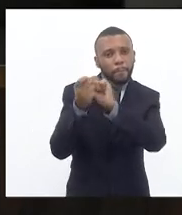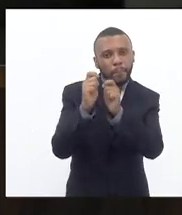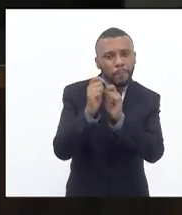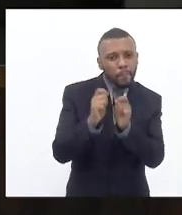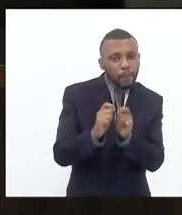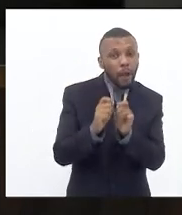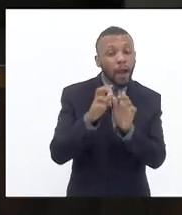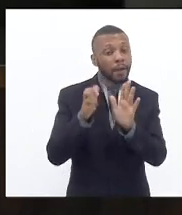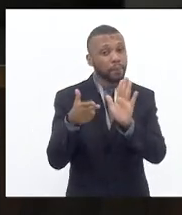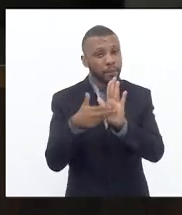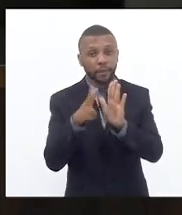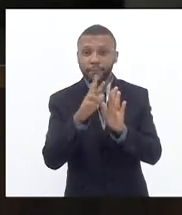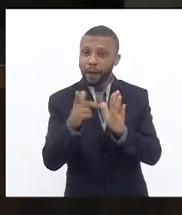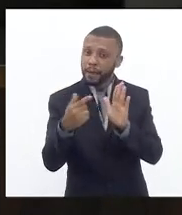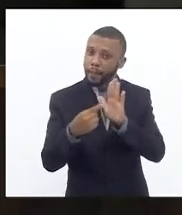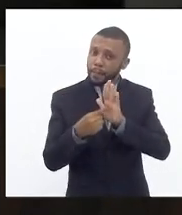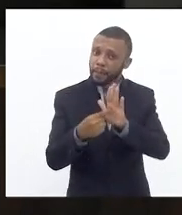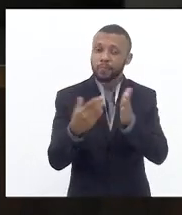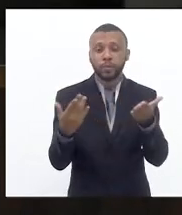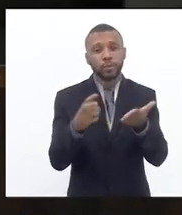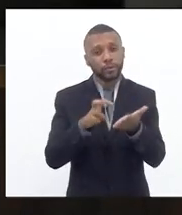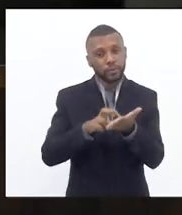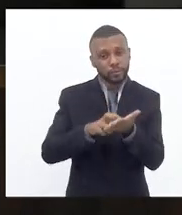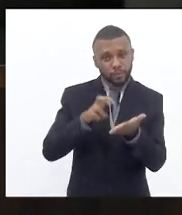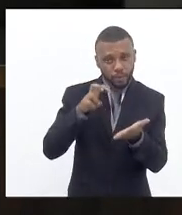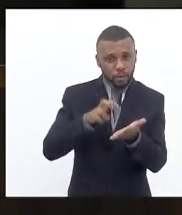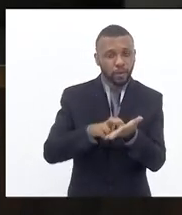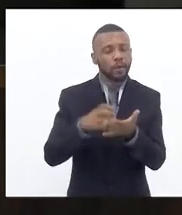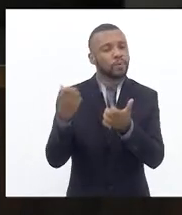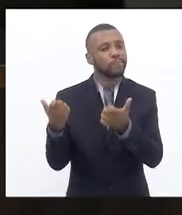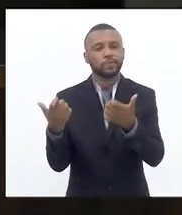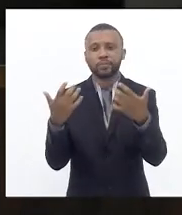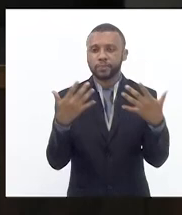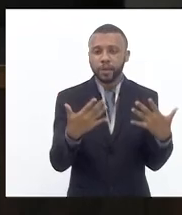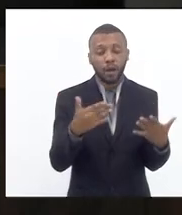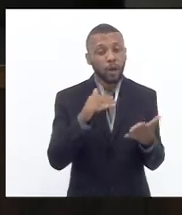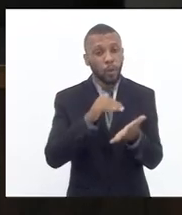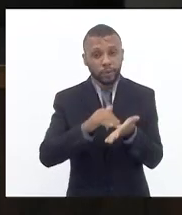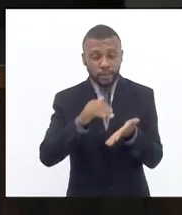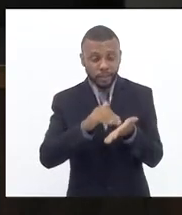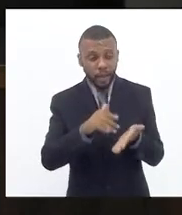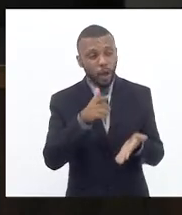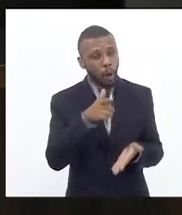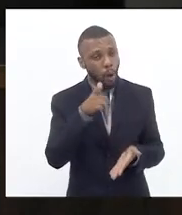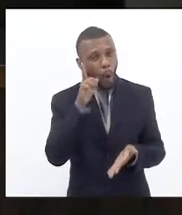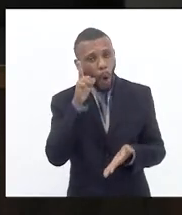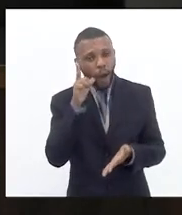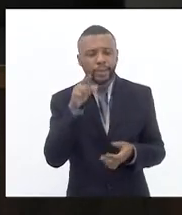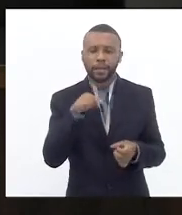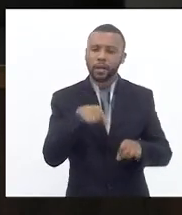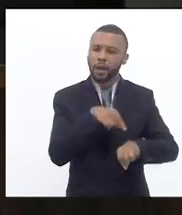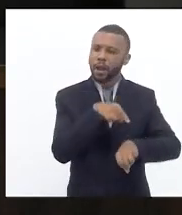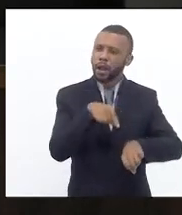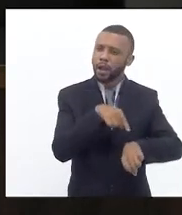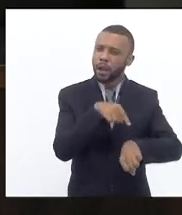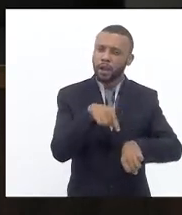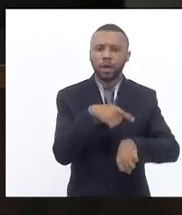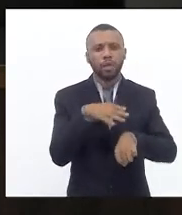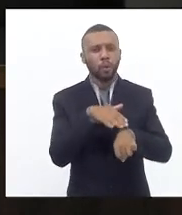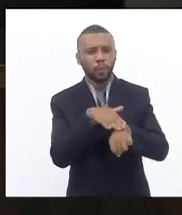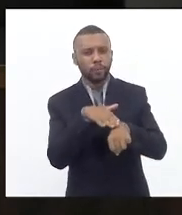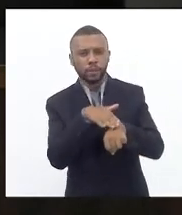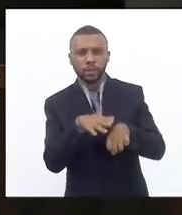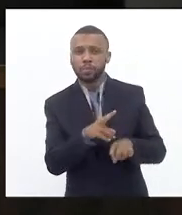apresentadas vamos ajustar hoje pela manhã eu falei aqui o secretário ontem até longas horas da noite conversamos